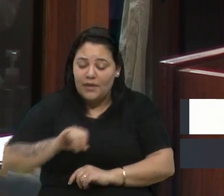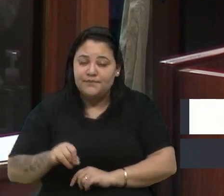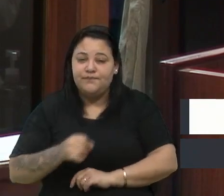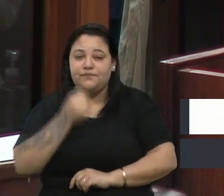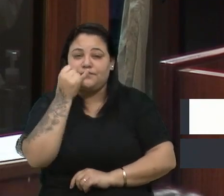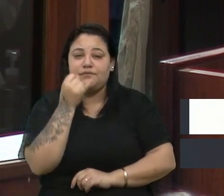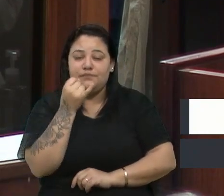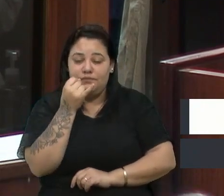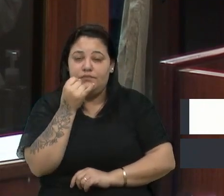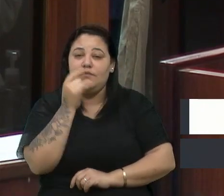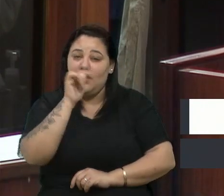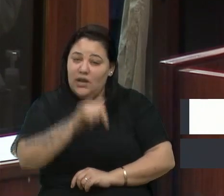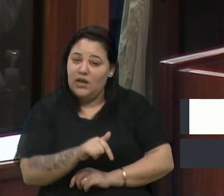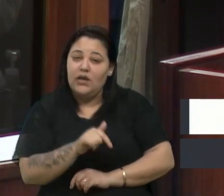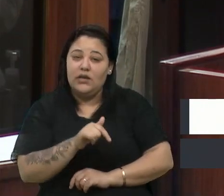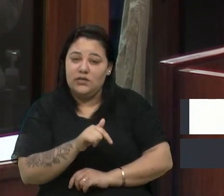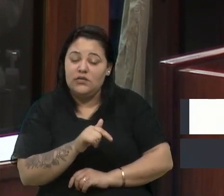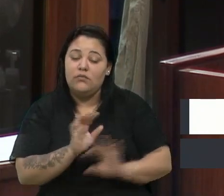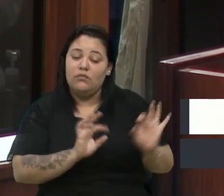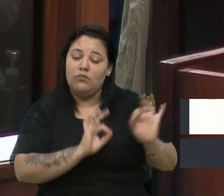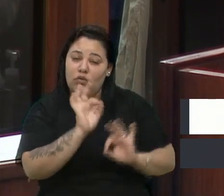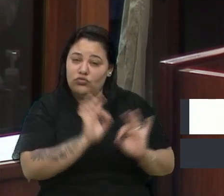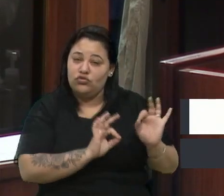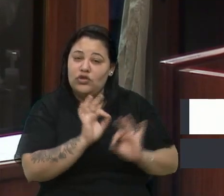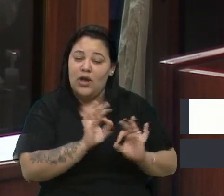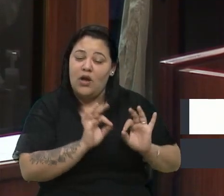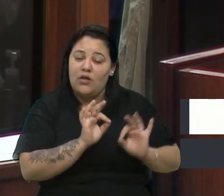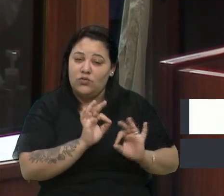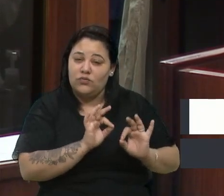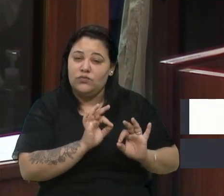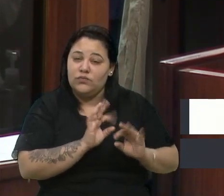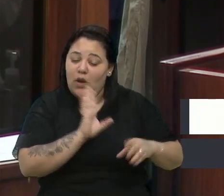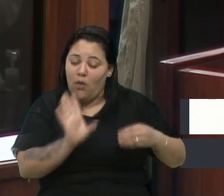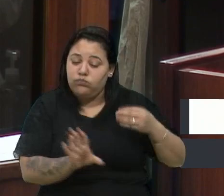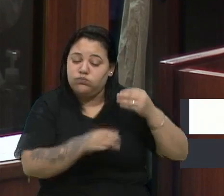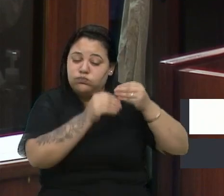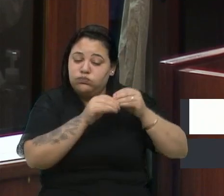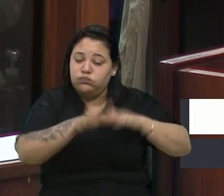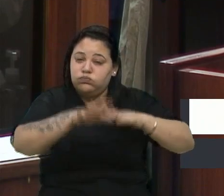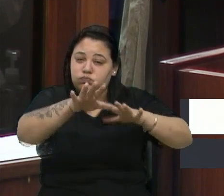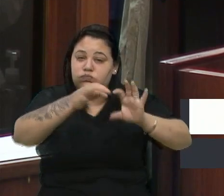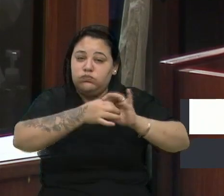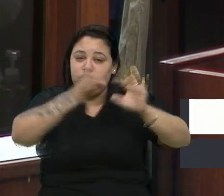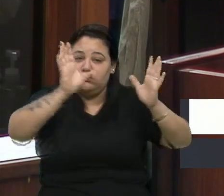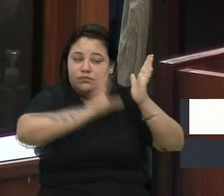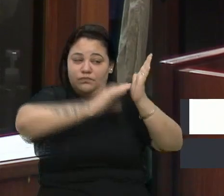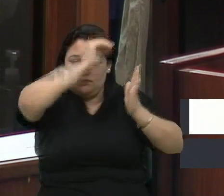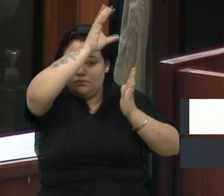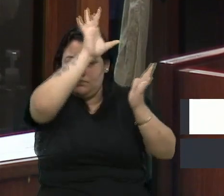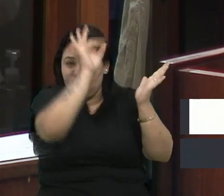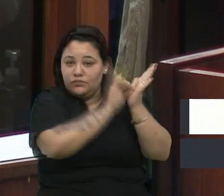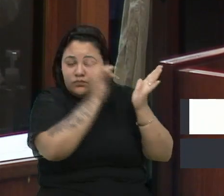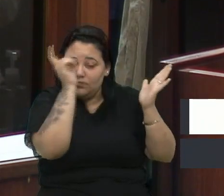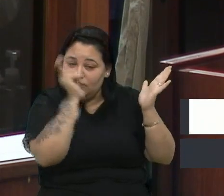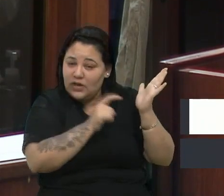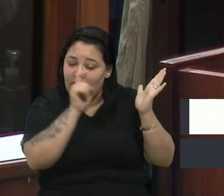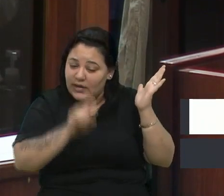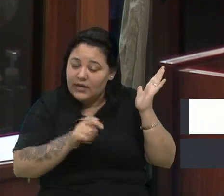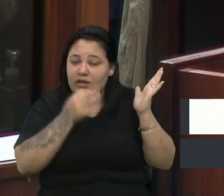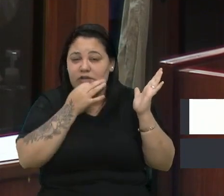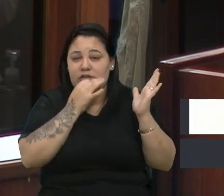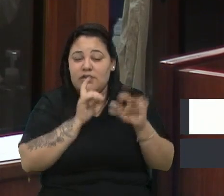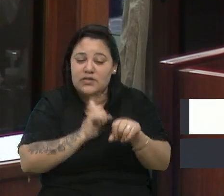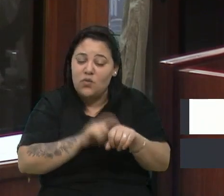projeto de lei que inclui a Parada Livre na programação oficial do município de Caxias do Sul. Nesse momento,